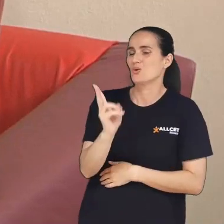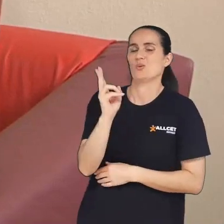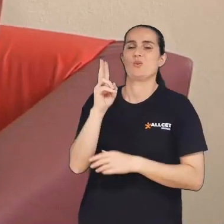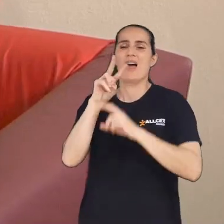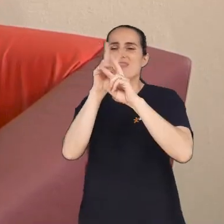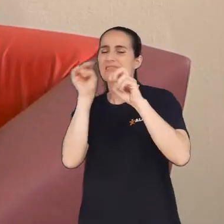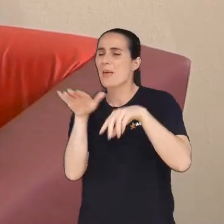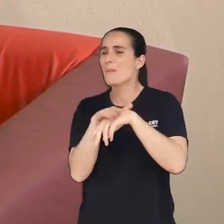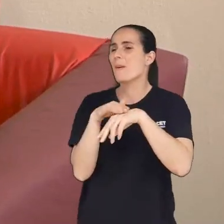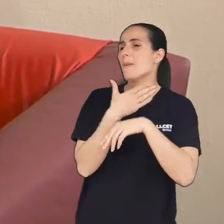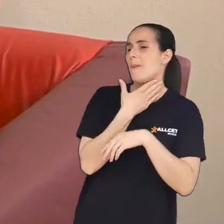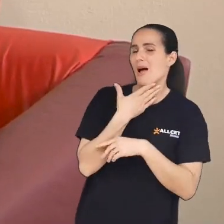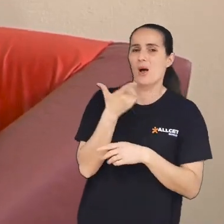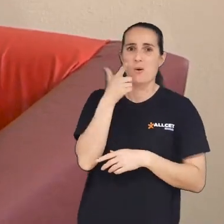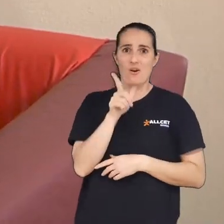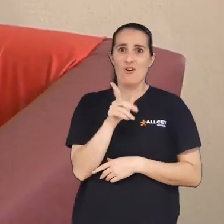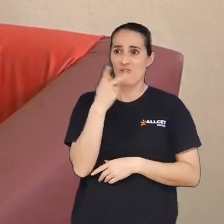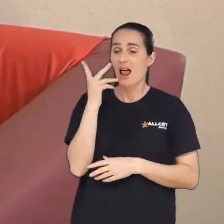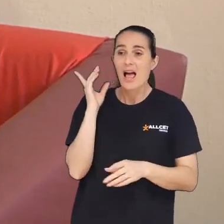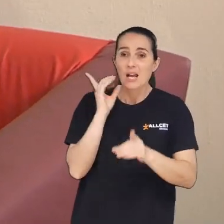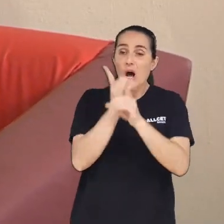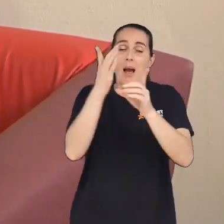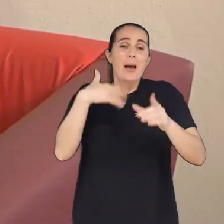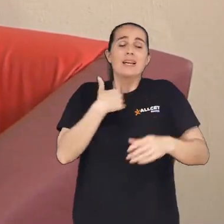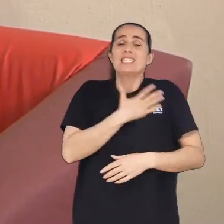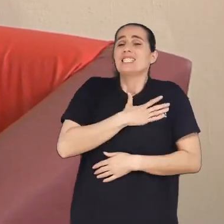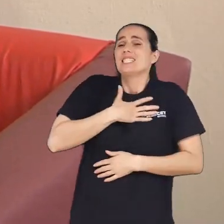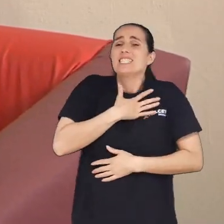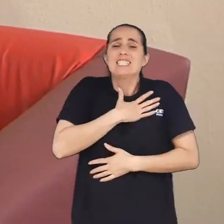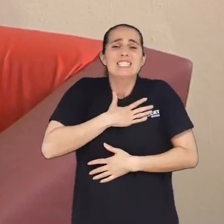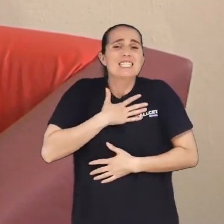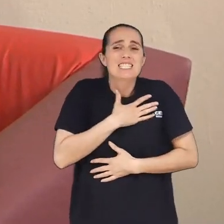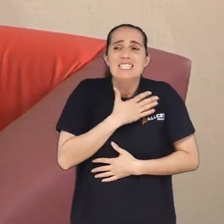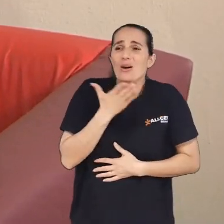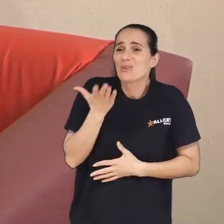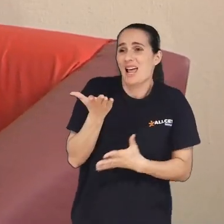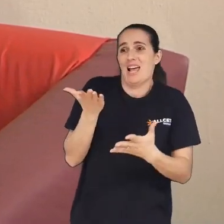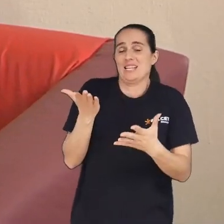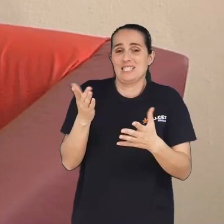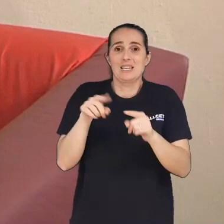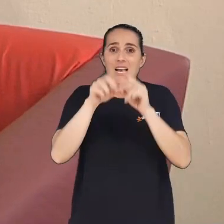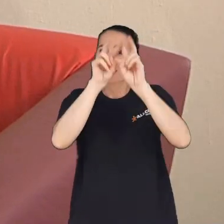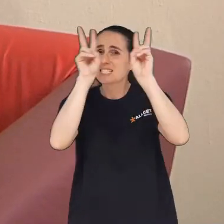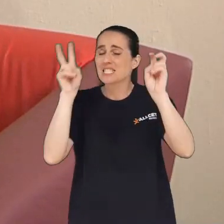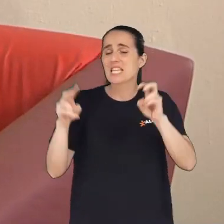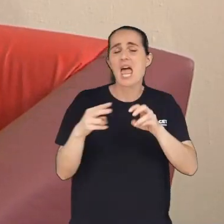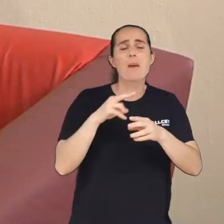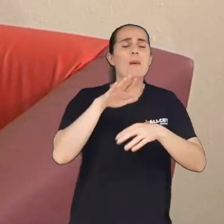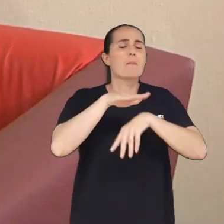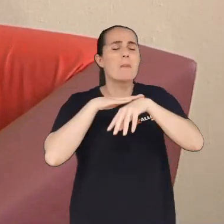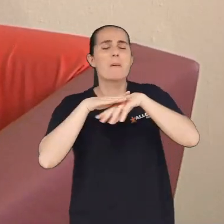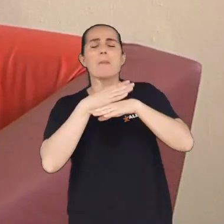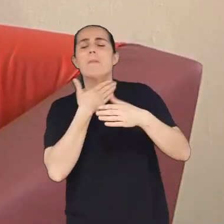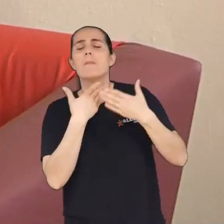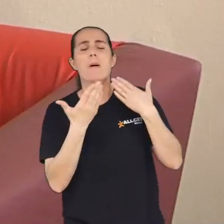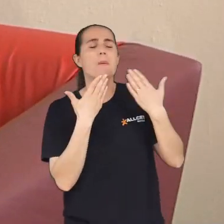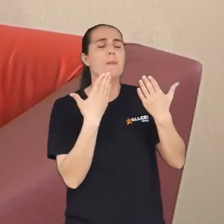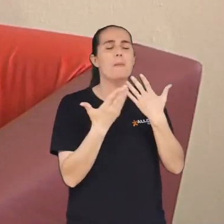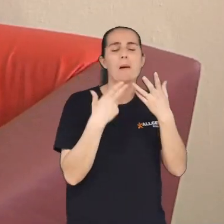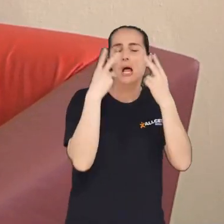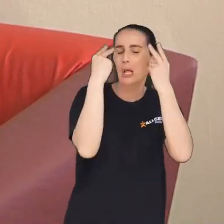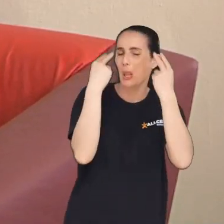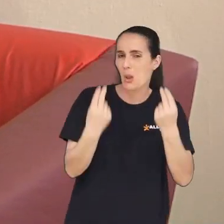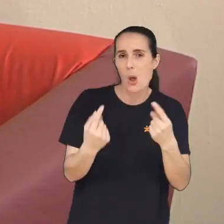e vão falar o seguinte: meu, que saudade que eu tenho de você. Mas vai parecer, o assunto vai fluir, a conversa vai ser